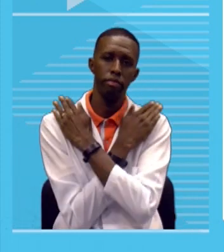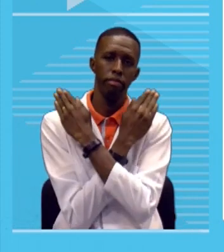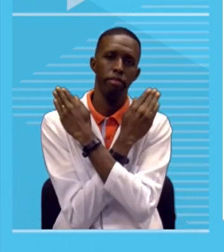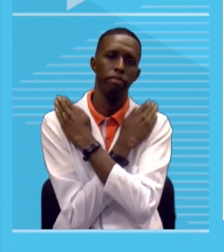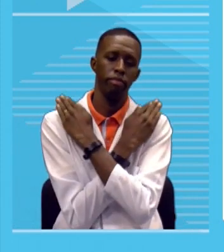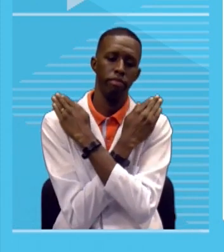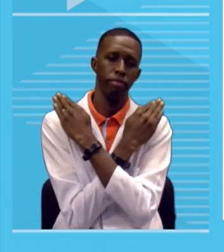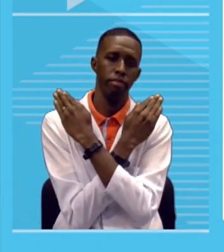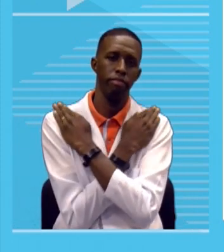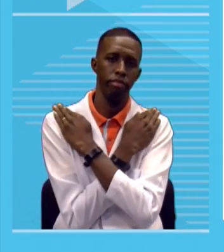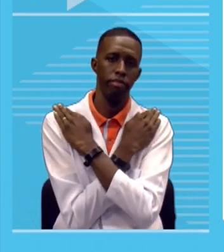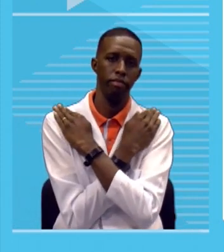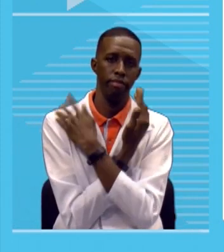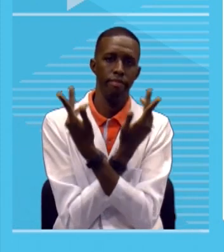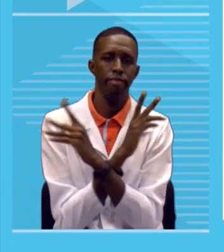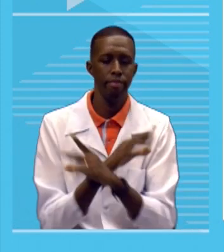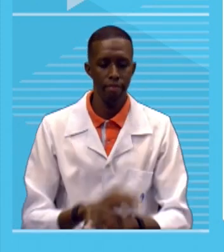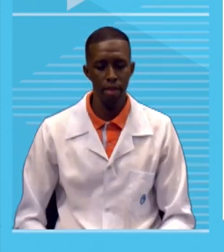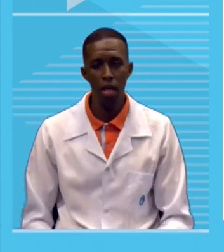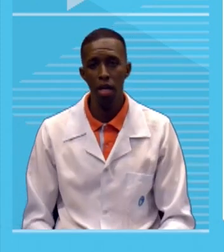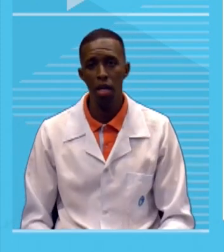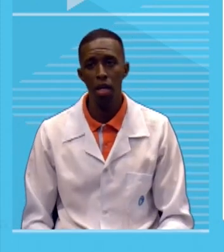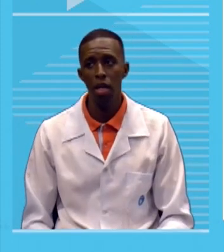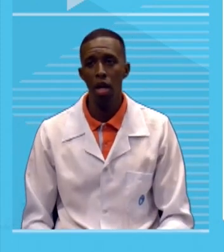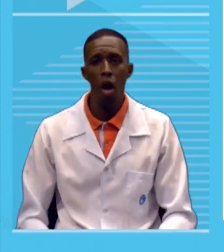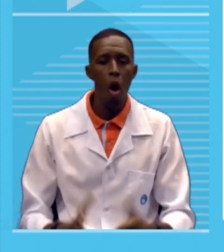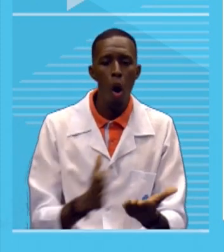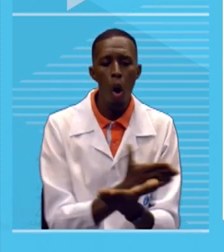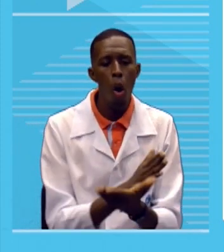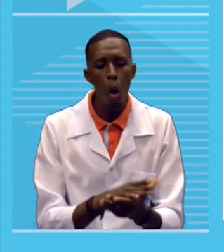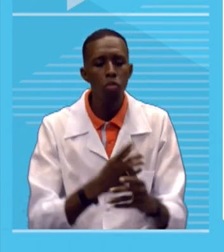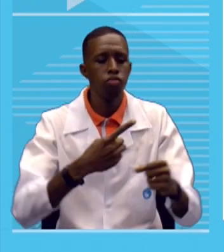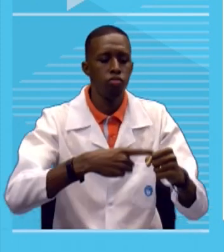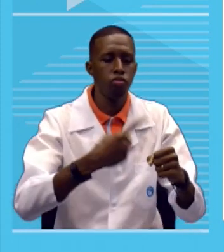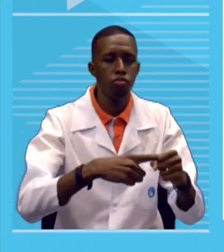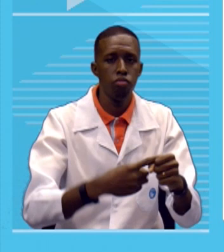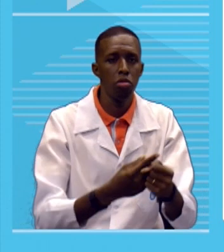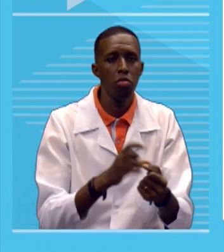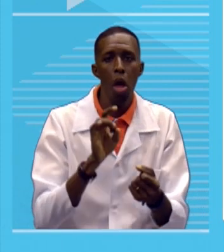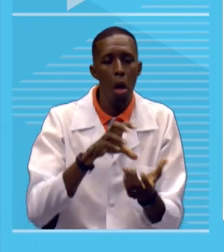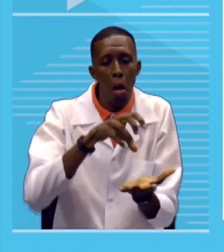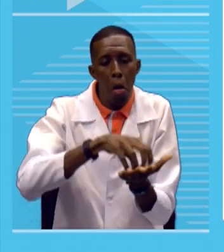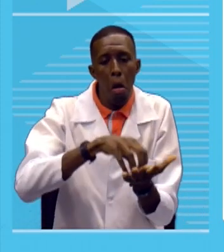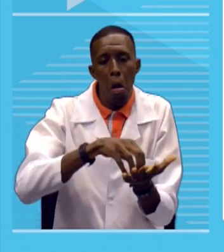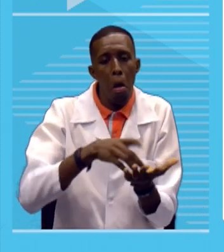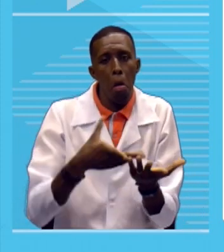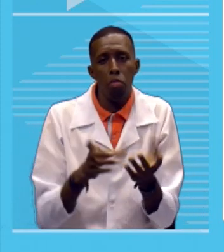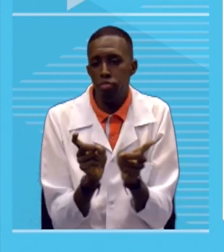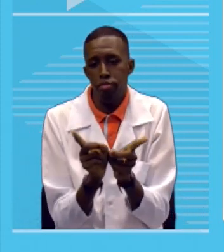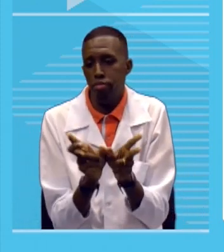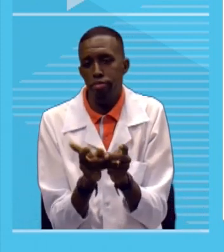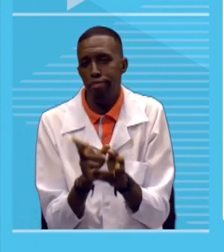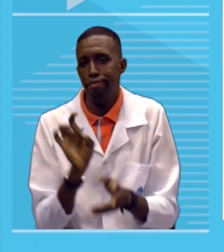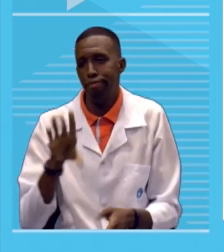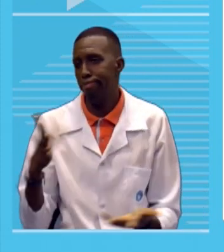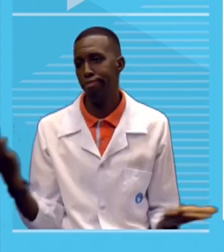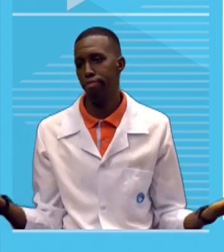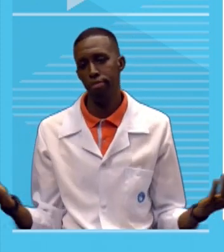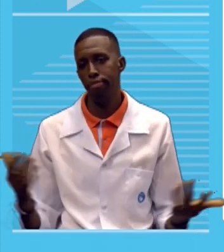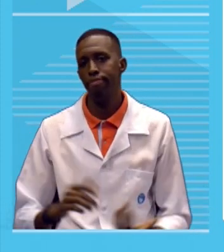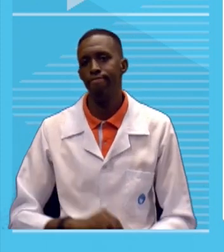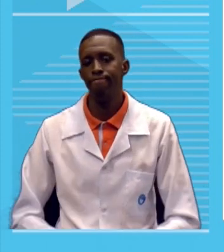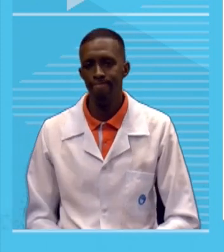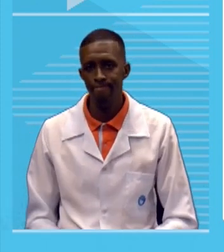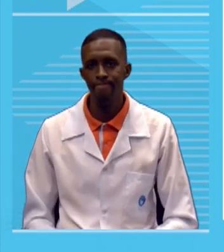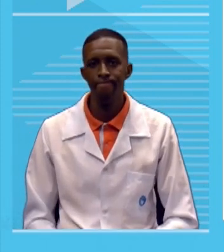comércio informal, não tem como a gente dizer o trabalhador ele não tem segurança nenhuma dentro de um trabalho informal, porque ele não